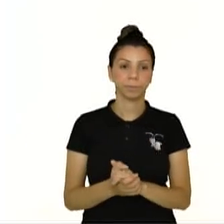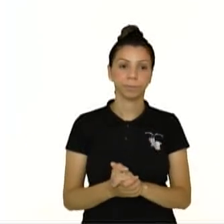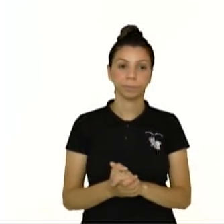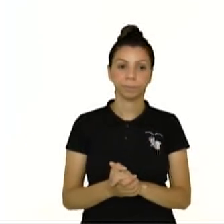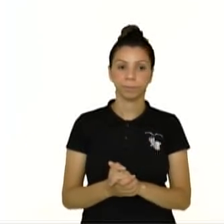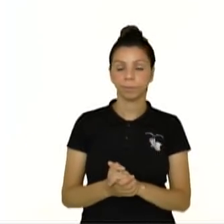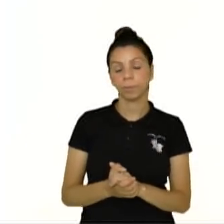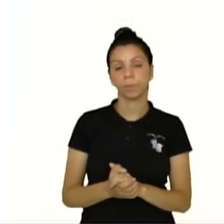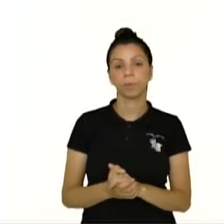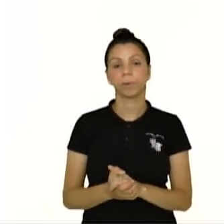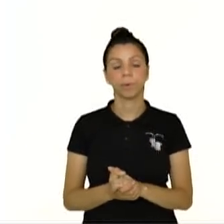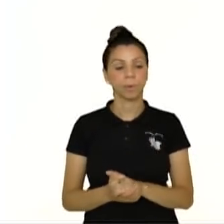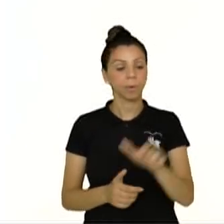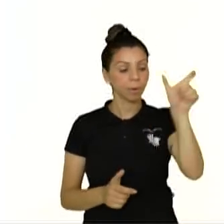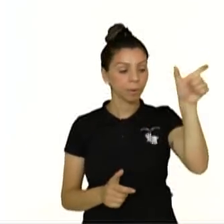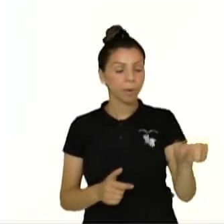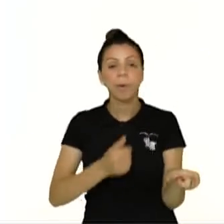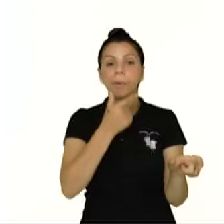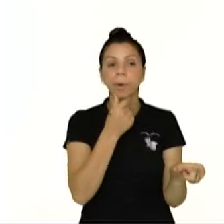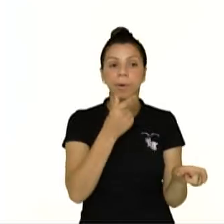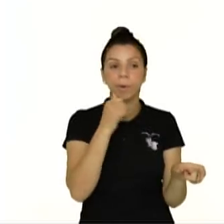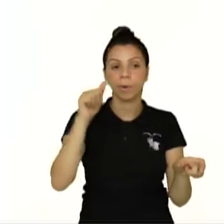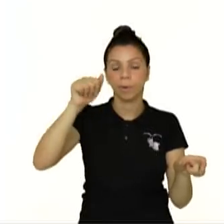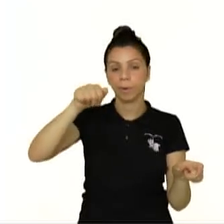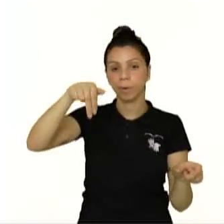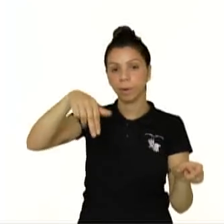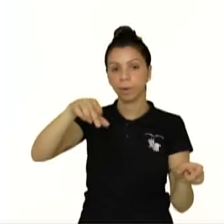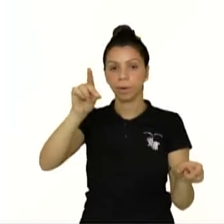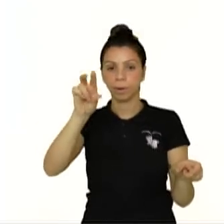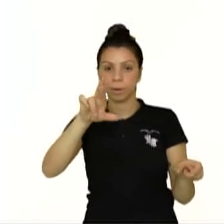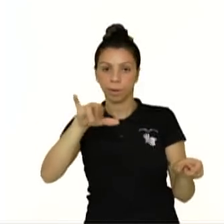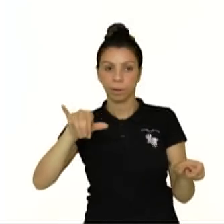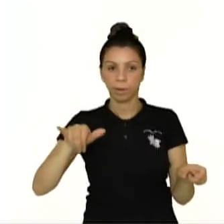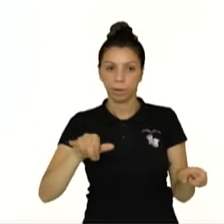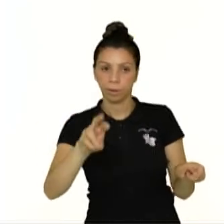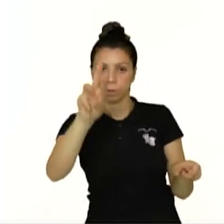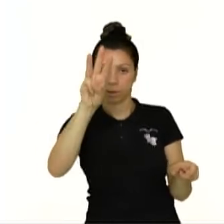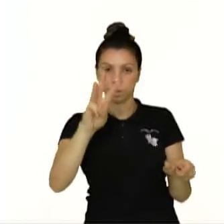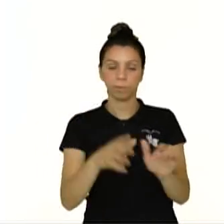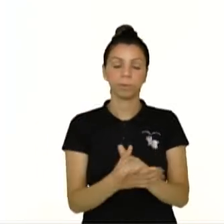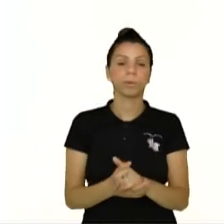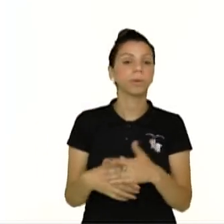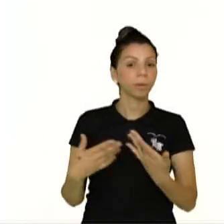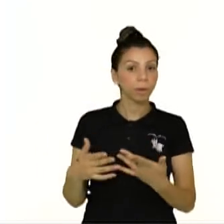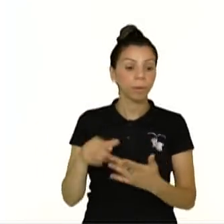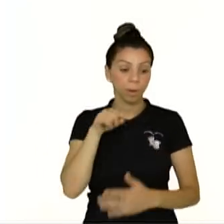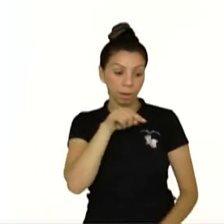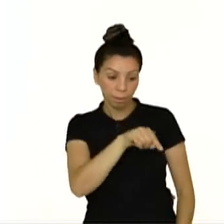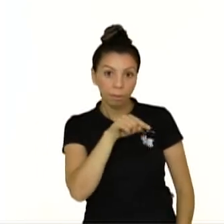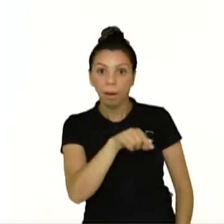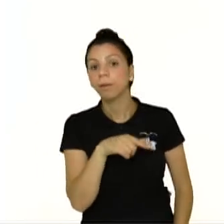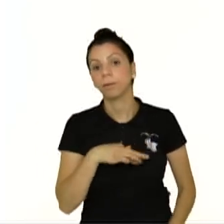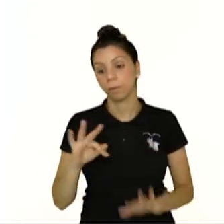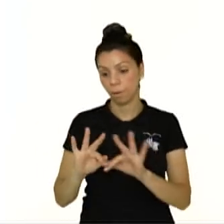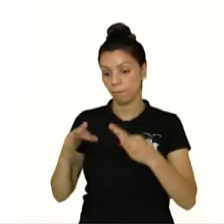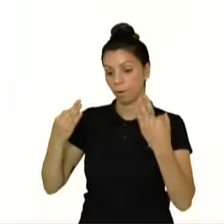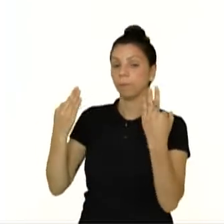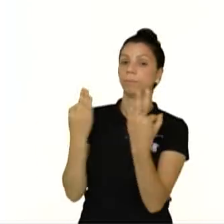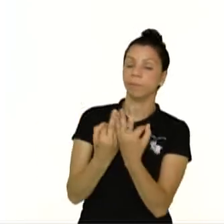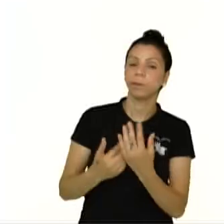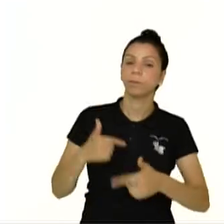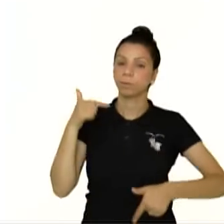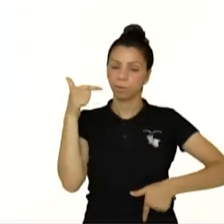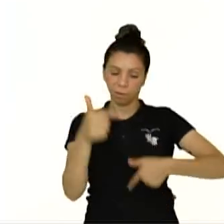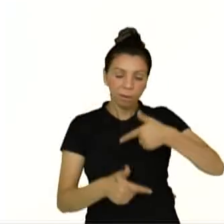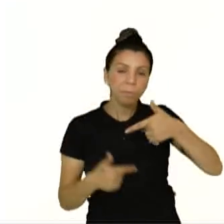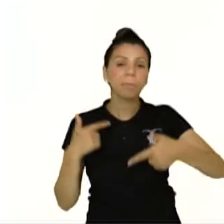Andrew Carnegie. O Andrew Carnegie, ele veio de uma família de operários, uma família ali